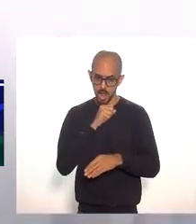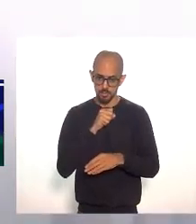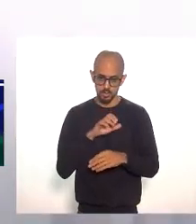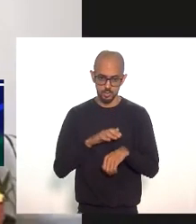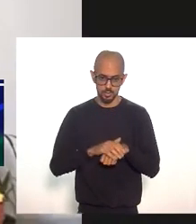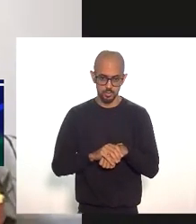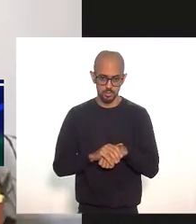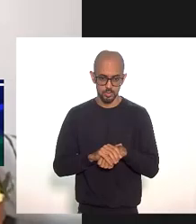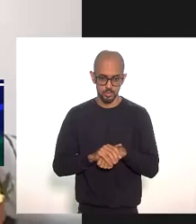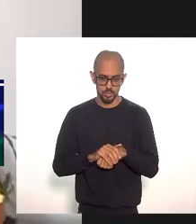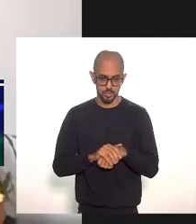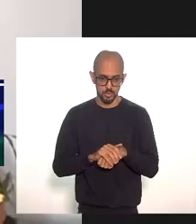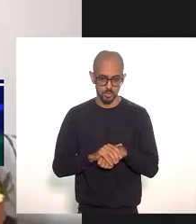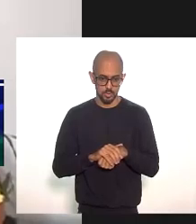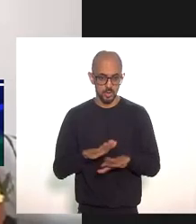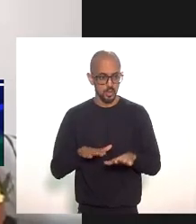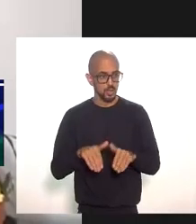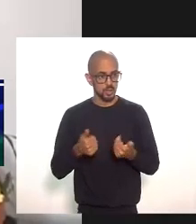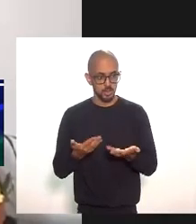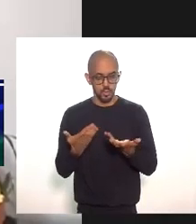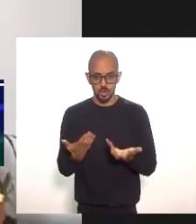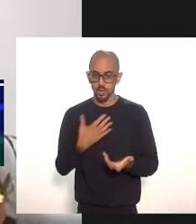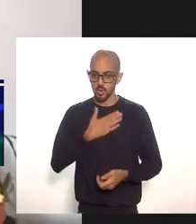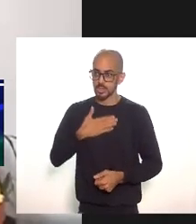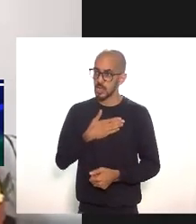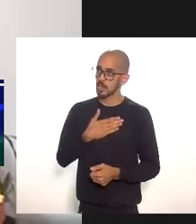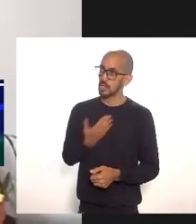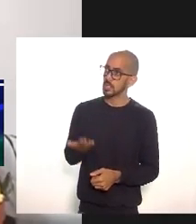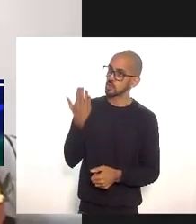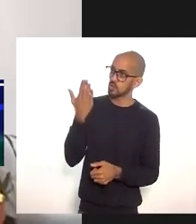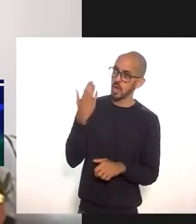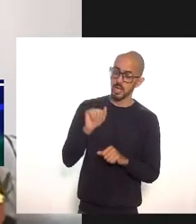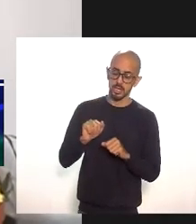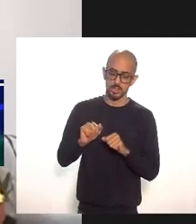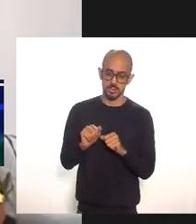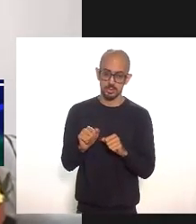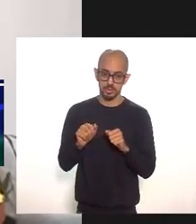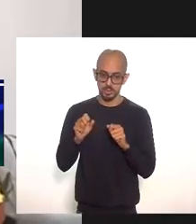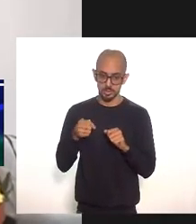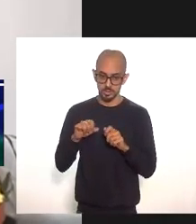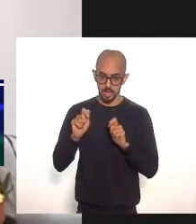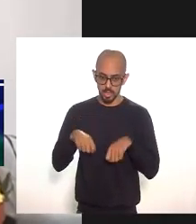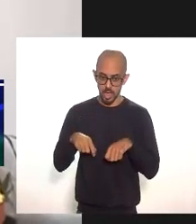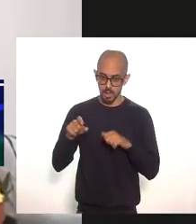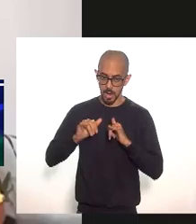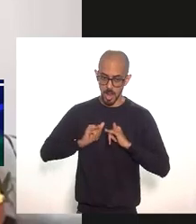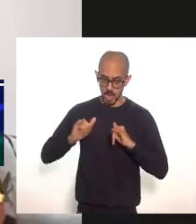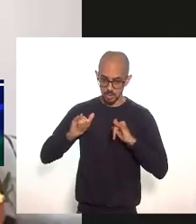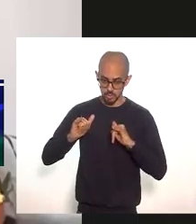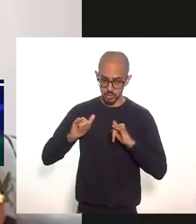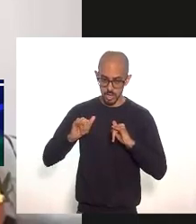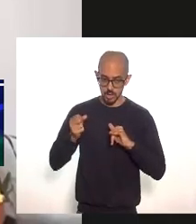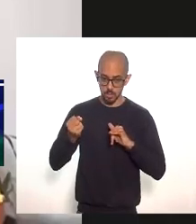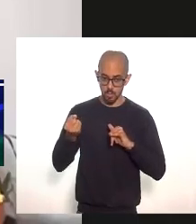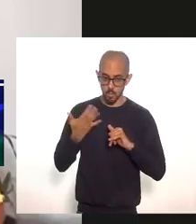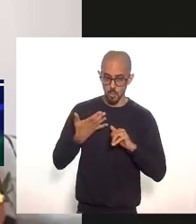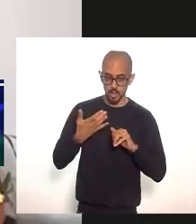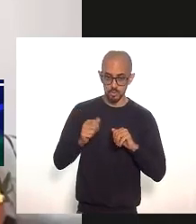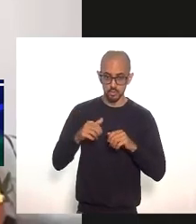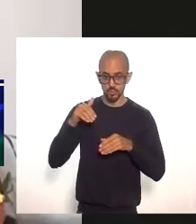Muito breve, porque eu gostaria que a senhora pudesse anunciar, inclusive, o quanto que ficou